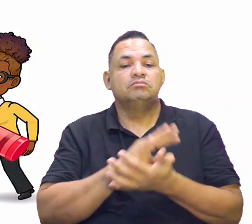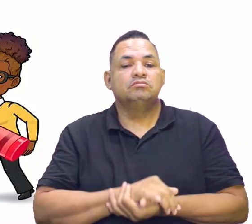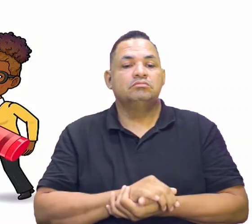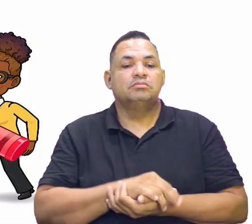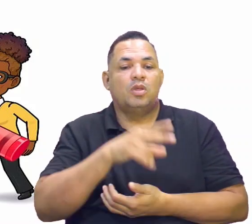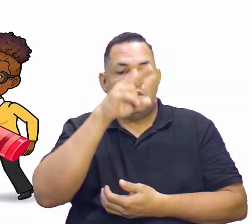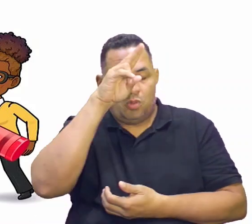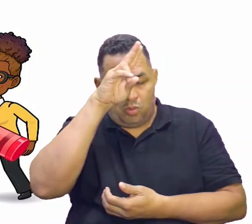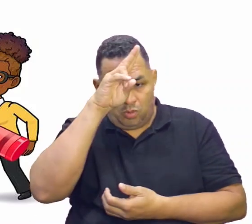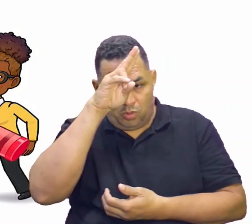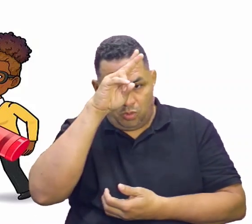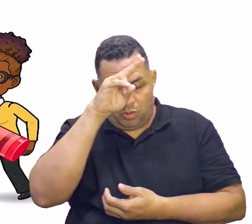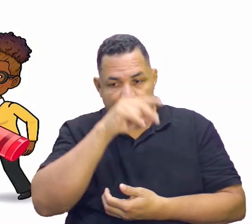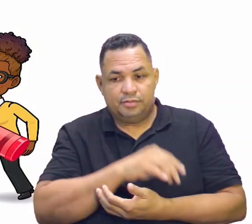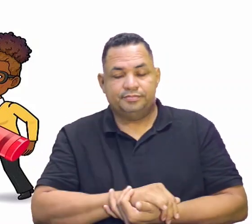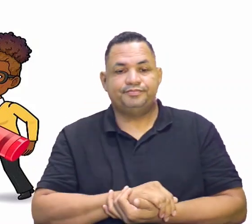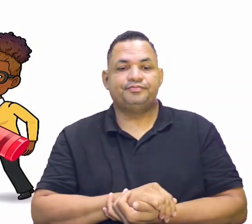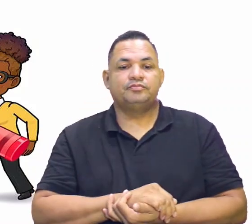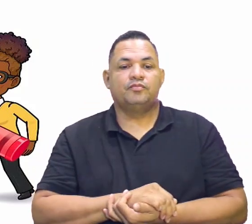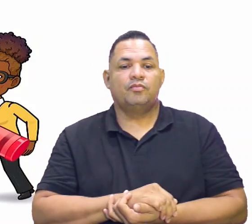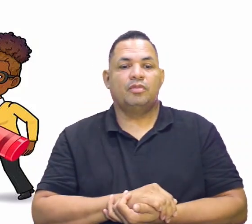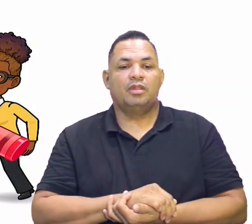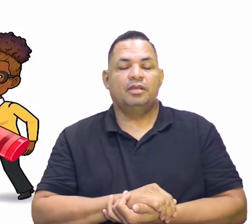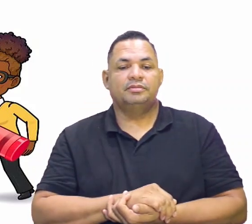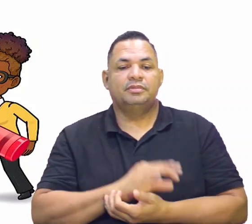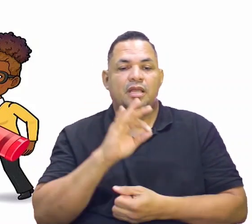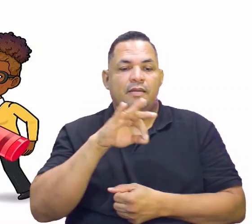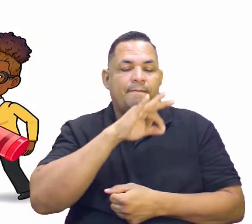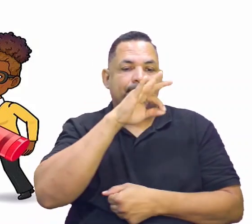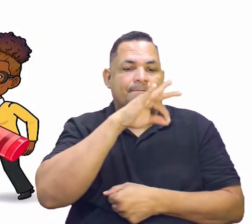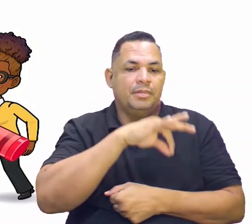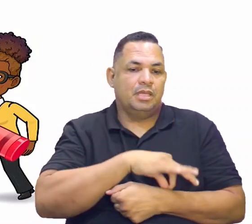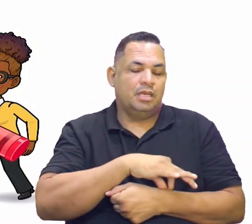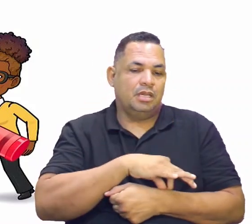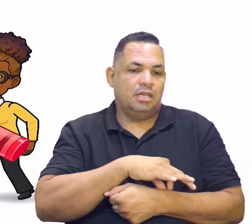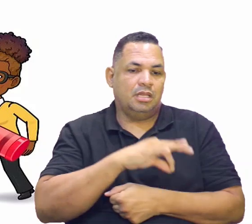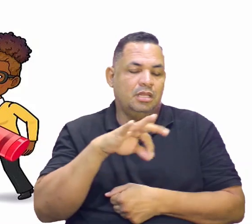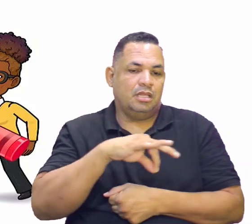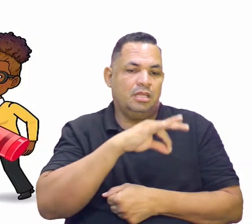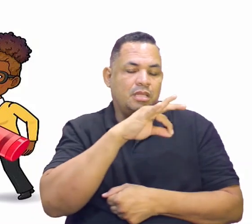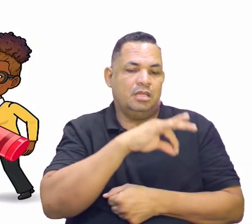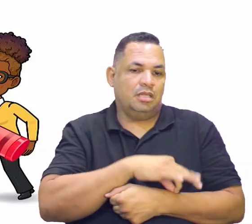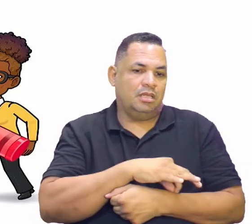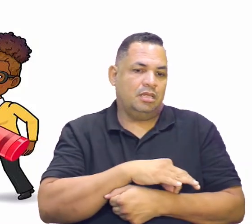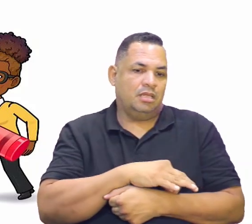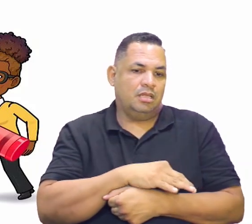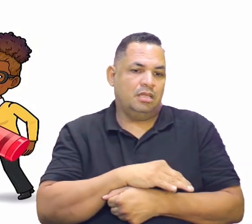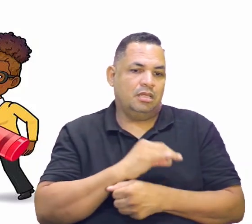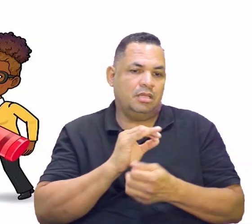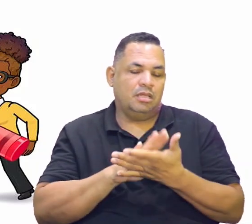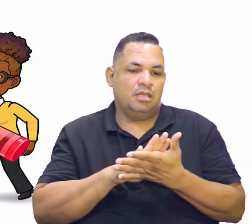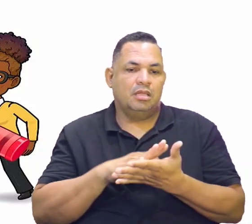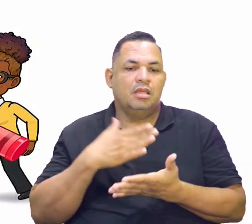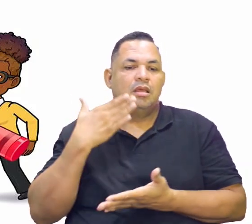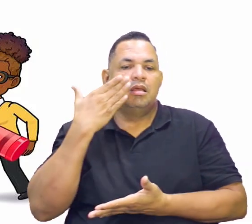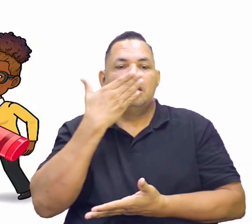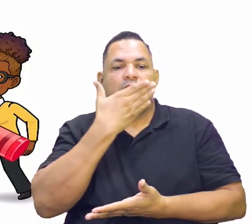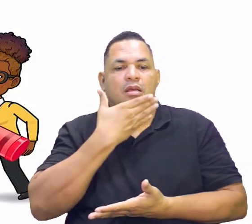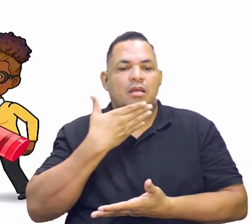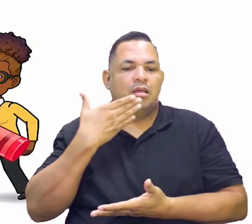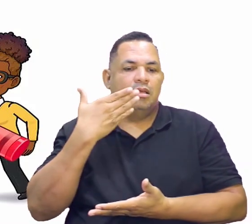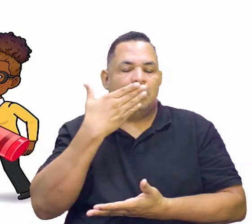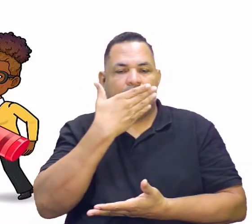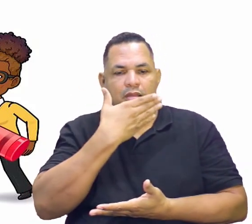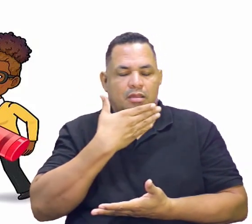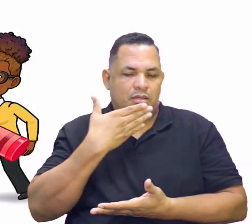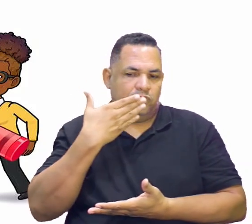Um inseto, vou falar inseto, né? A abelha, né? A abelha é a questão para adocicar, que ela